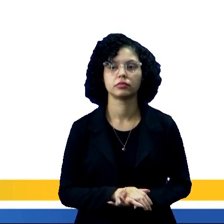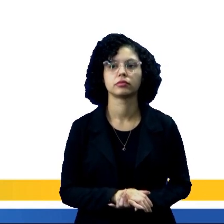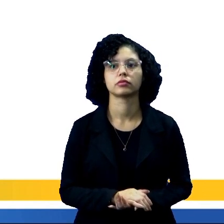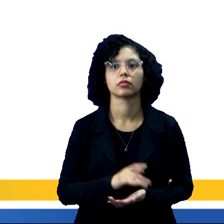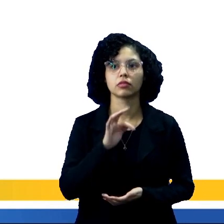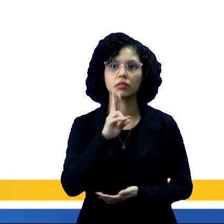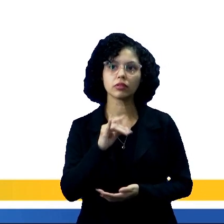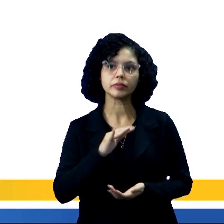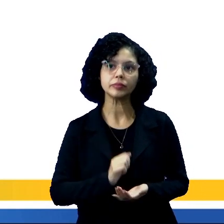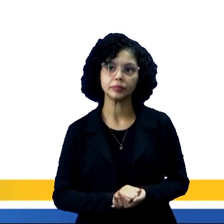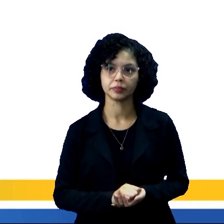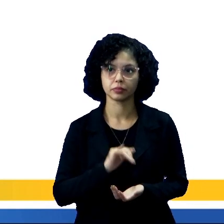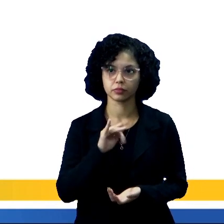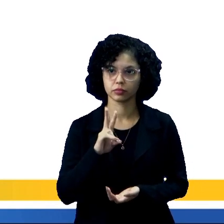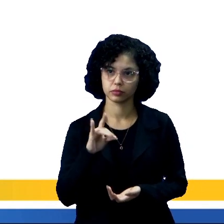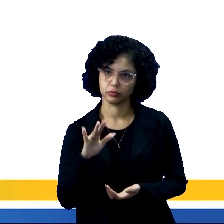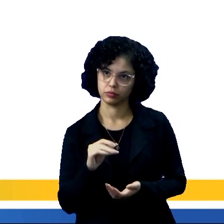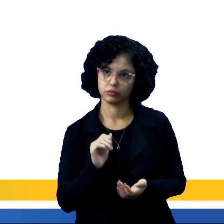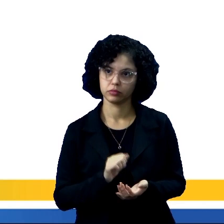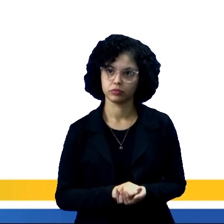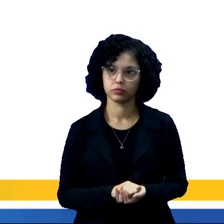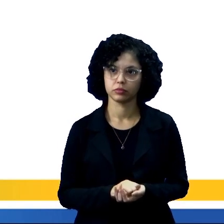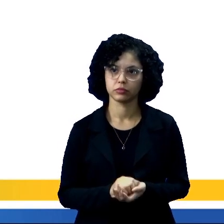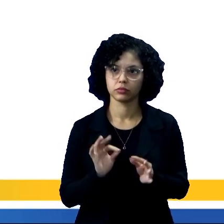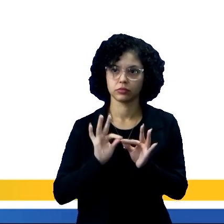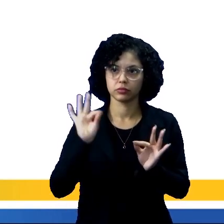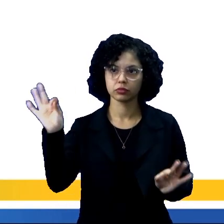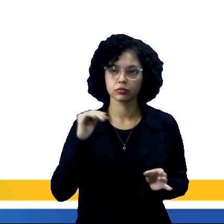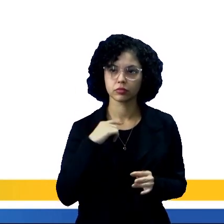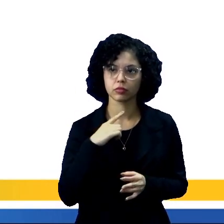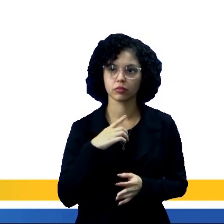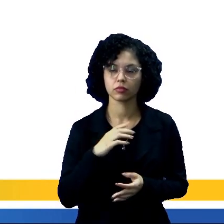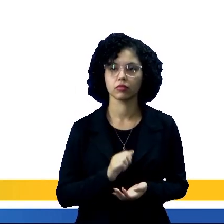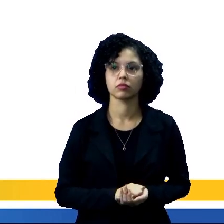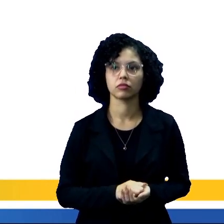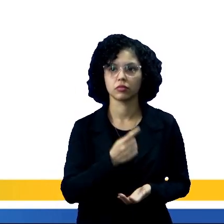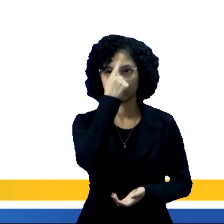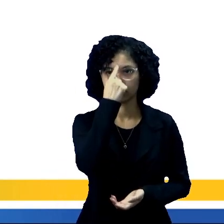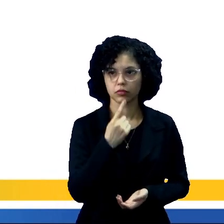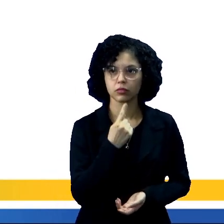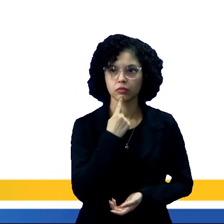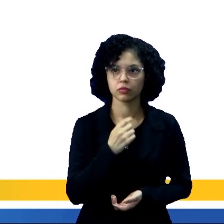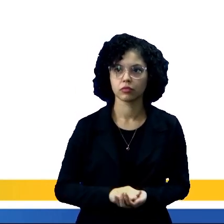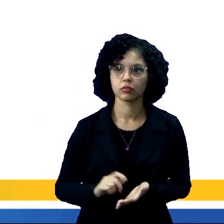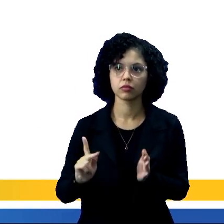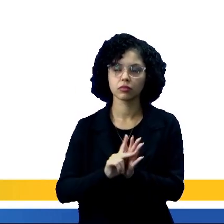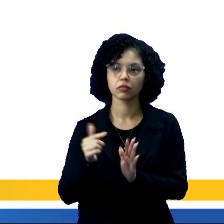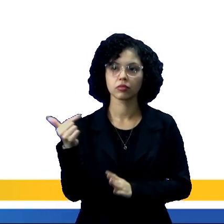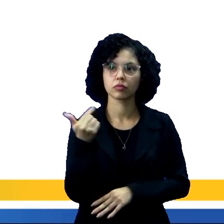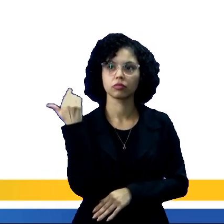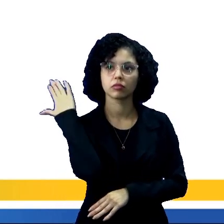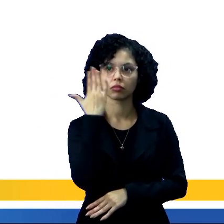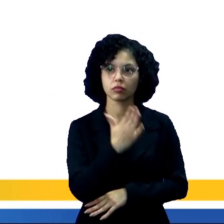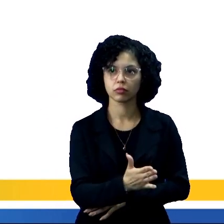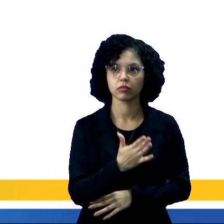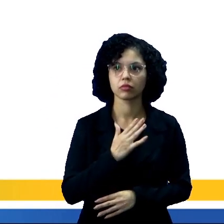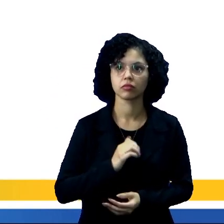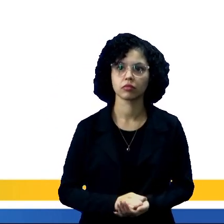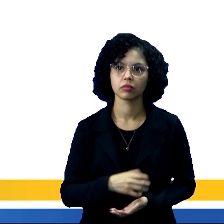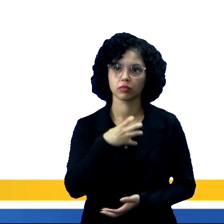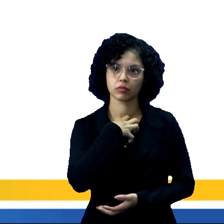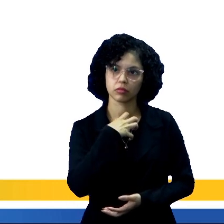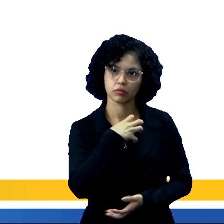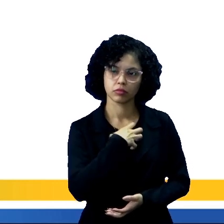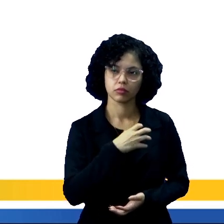Uma translação é uma simetria que desloca a figura original segundo uma